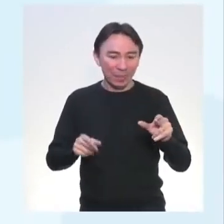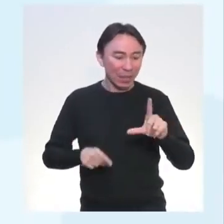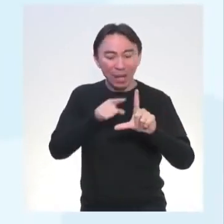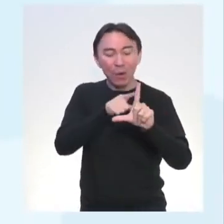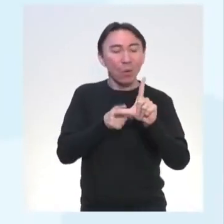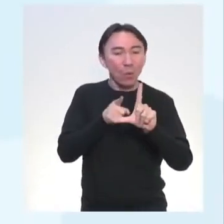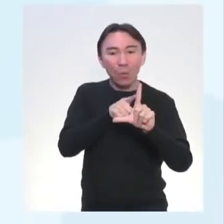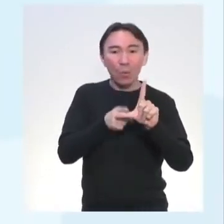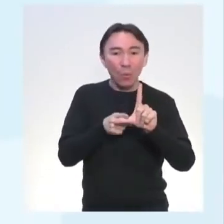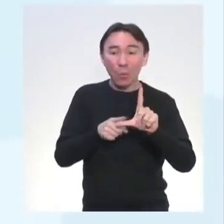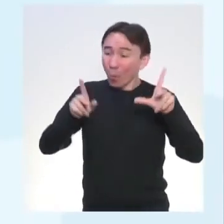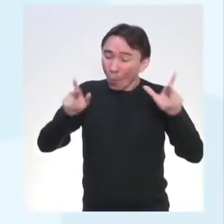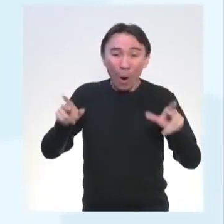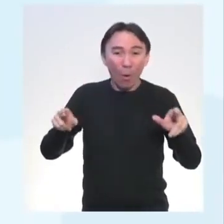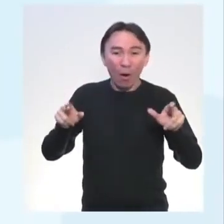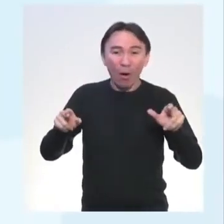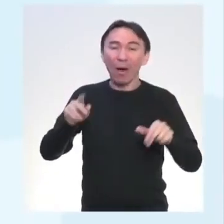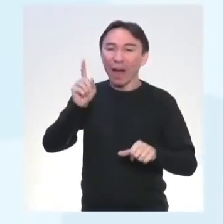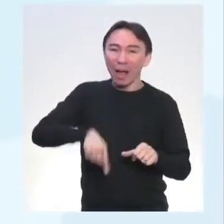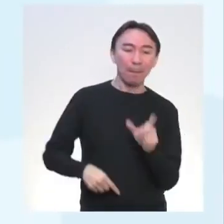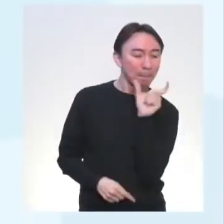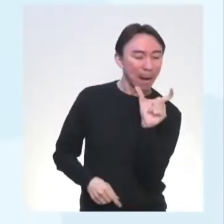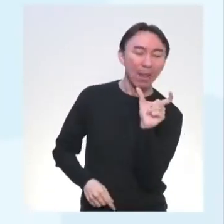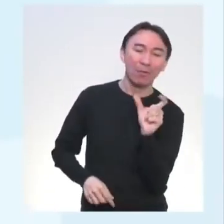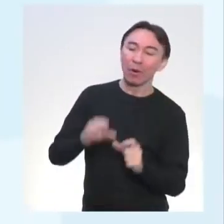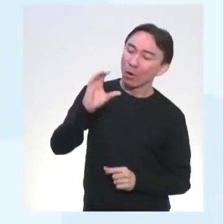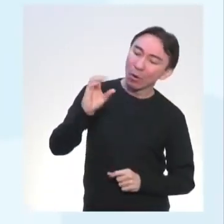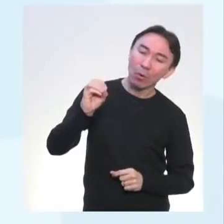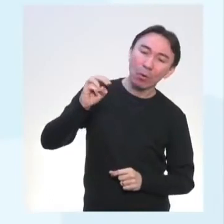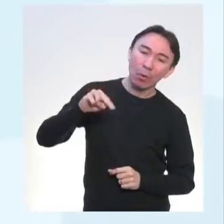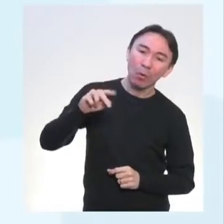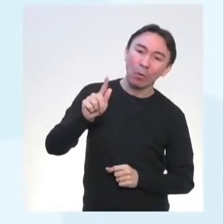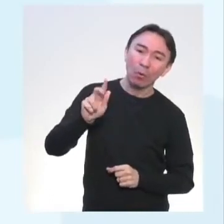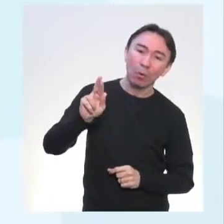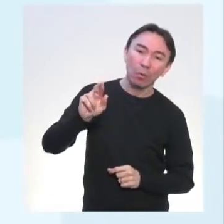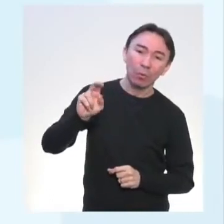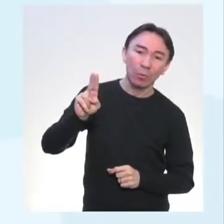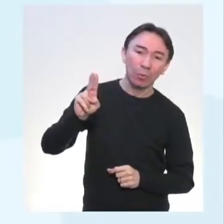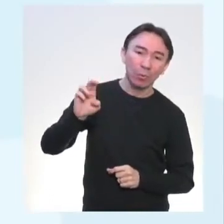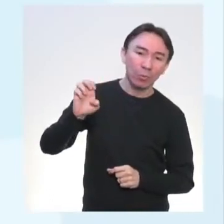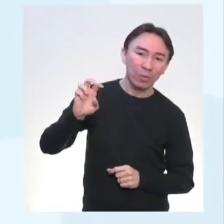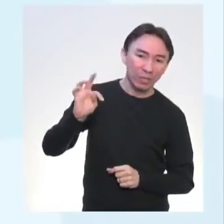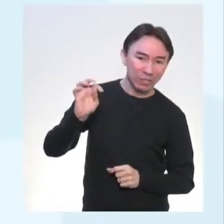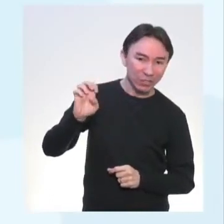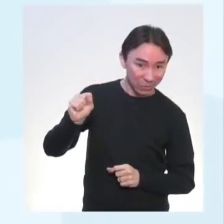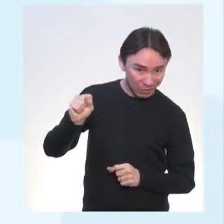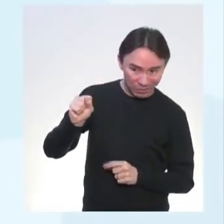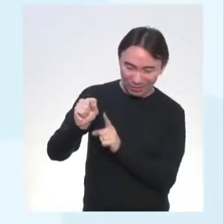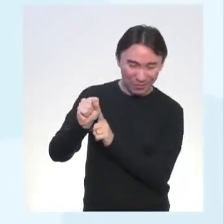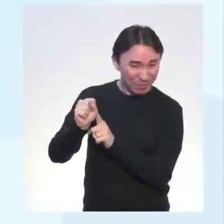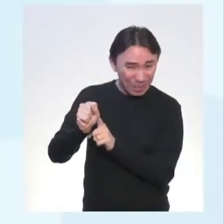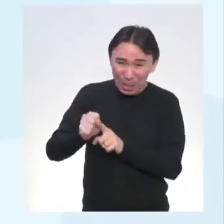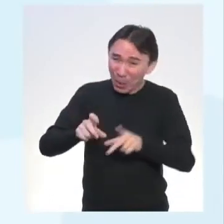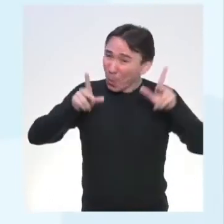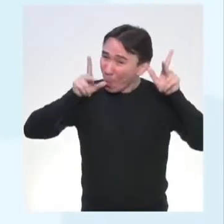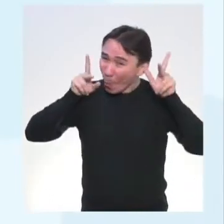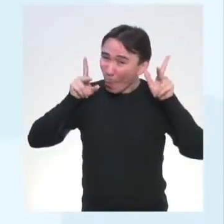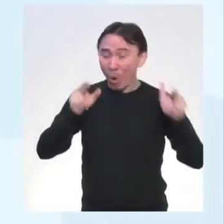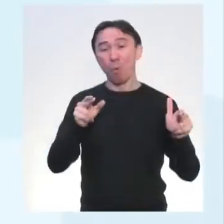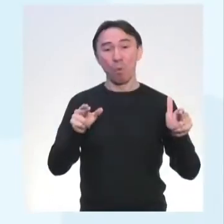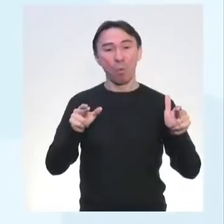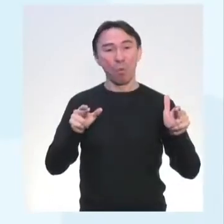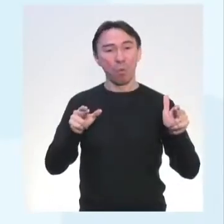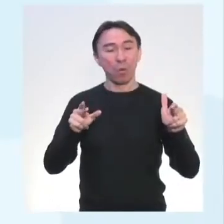que eles se chamam? Congruentes. Eles são congruentes, né? Eles têm a mesma medida, eles são idênticos. Nós chamamos